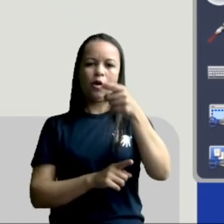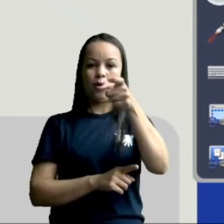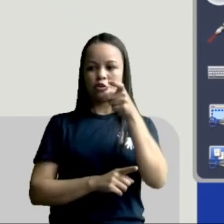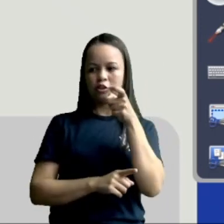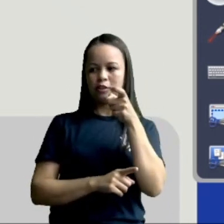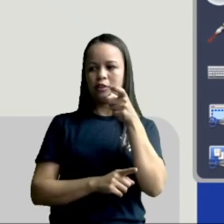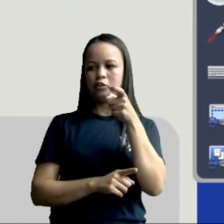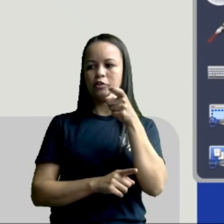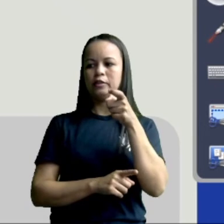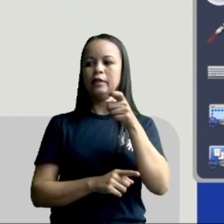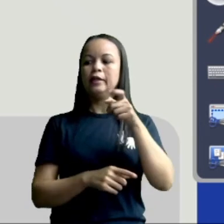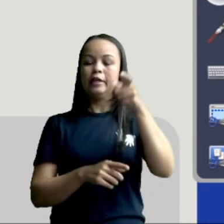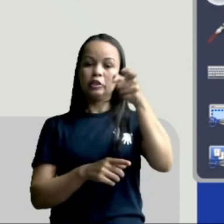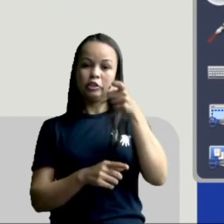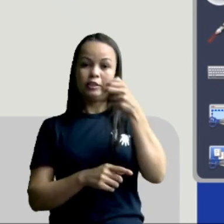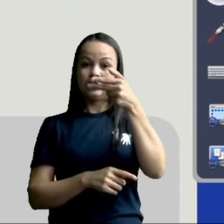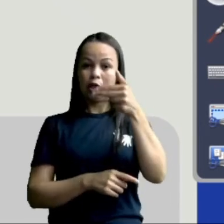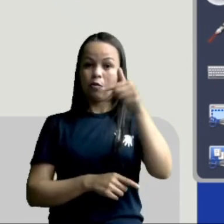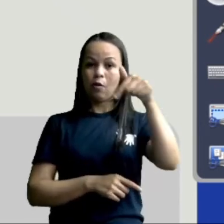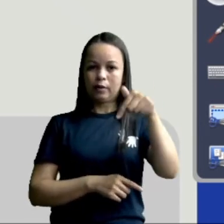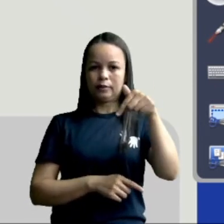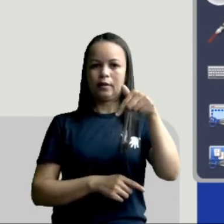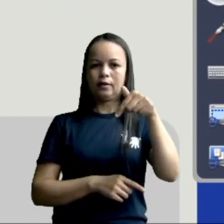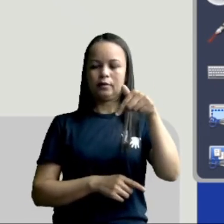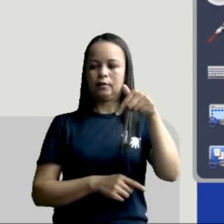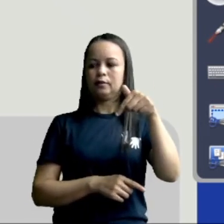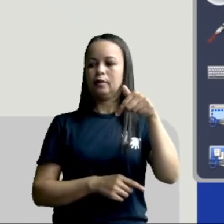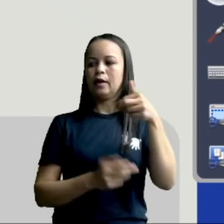7, encontre o valor de A.